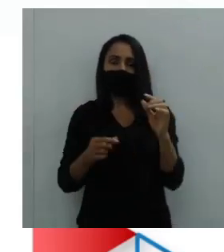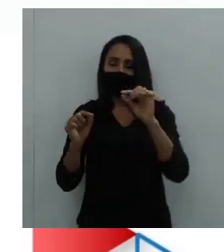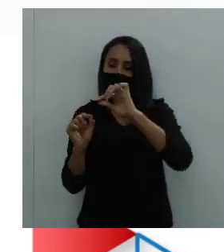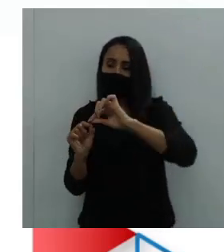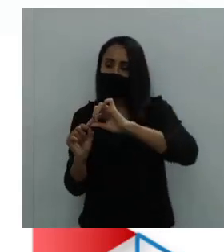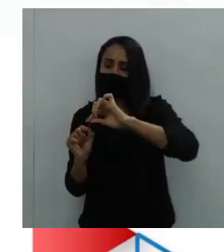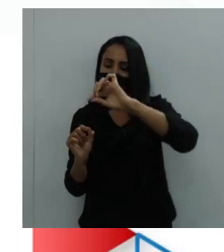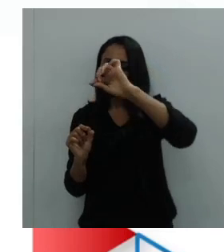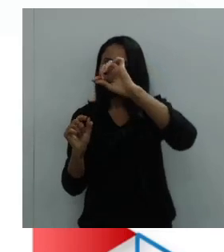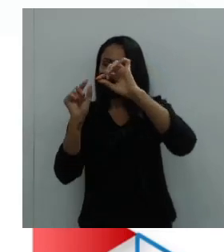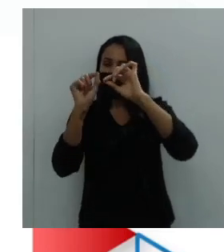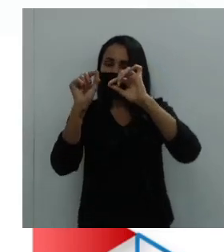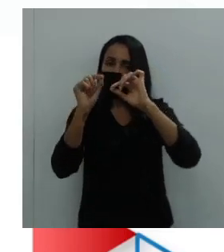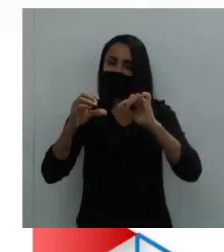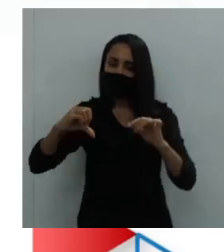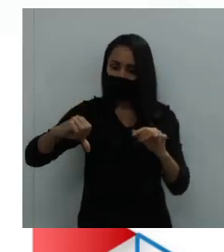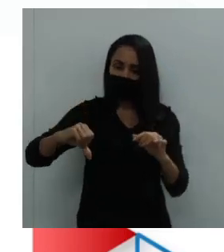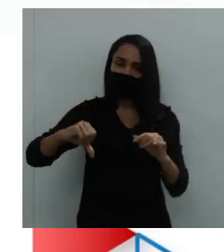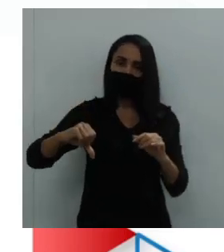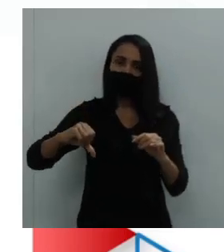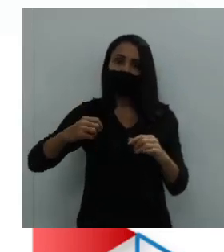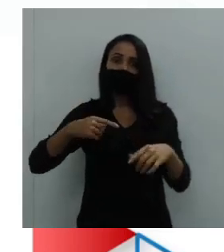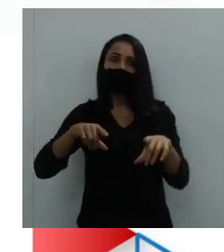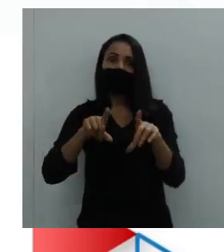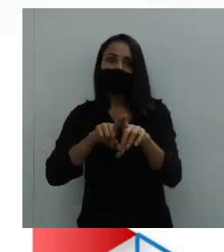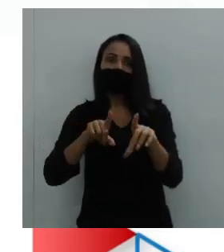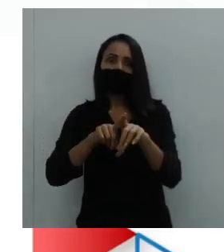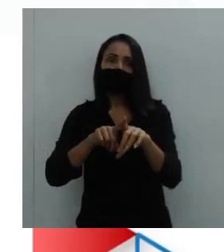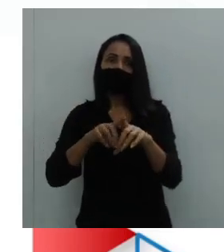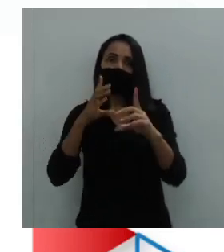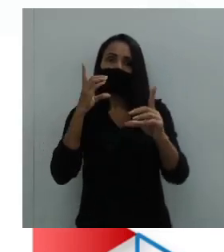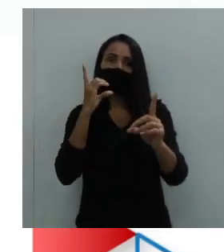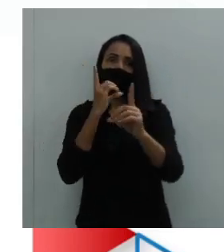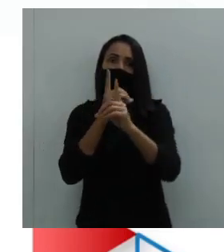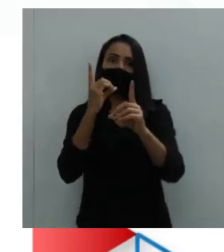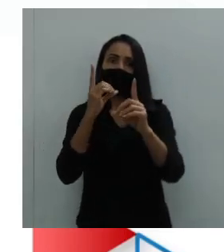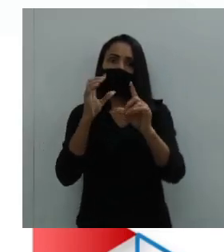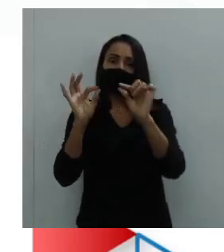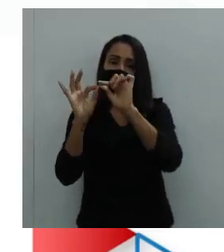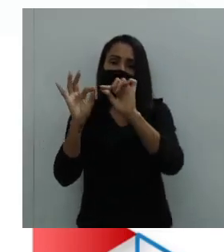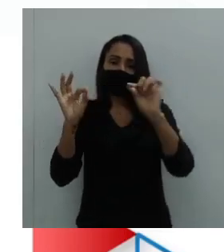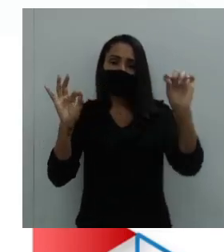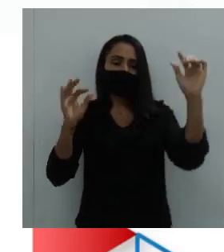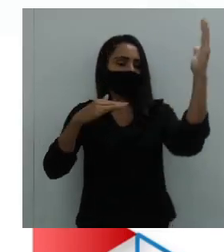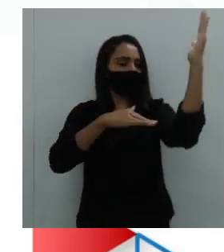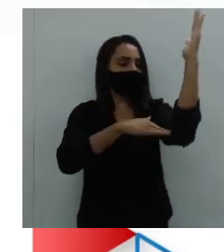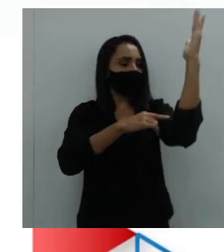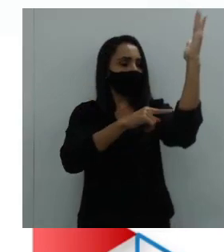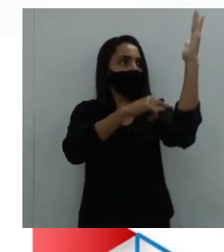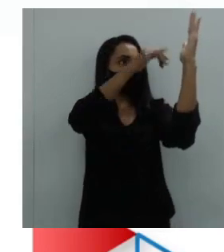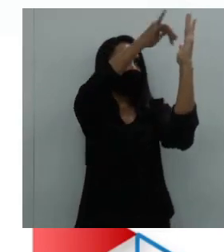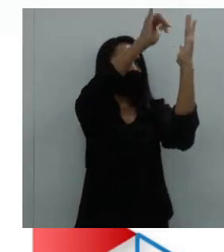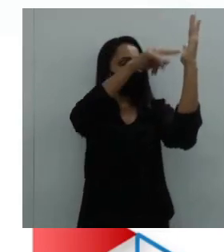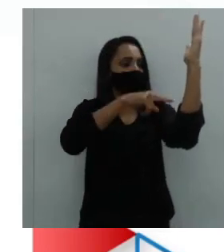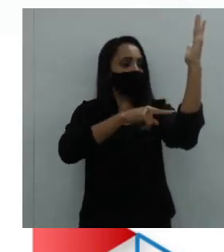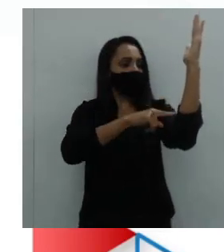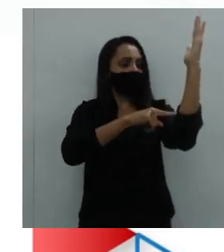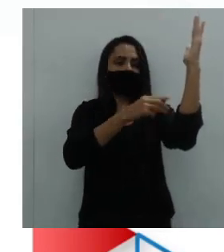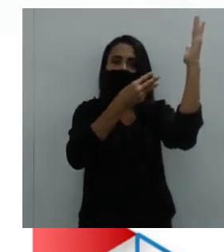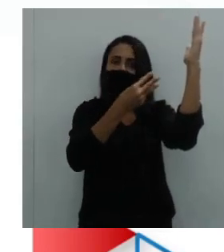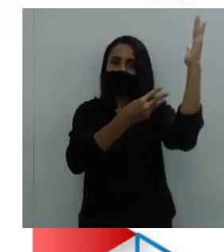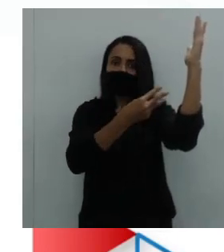na 9. E é também o ponto de encontro da posição 3 com y. Então, todo